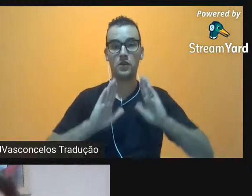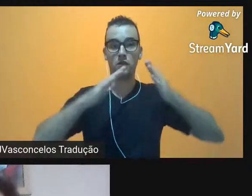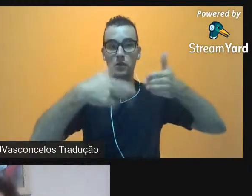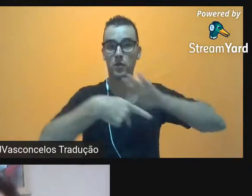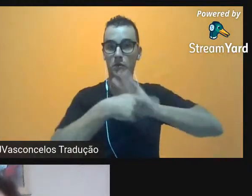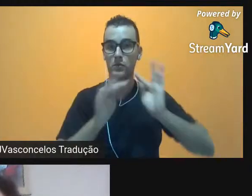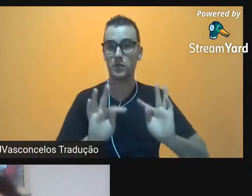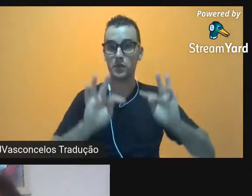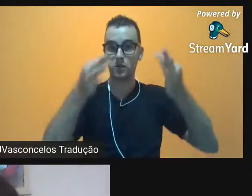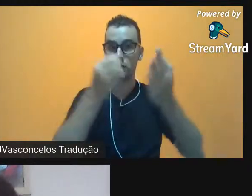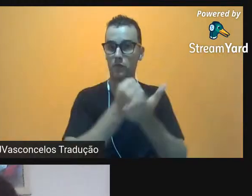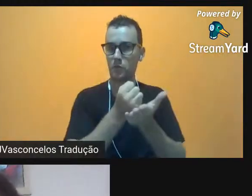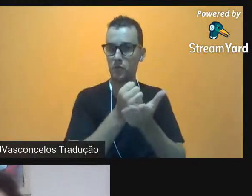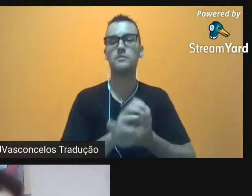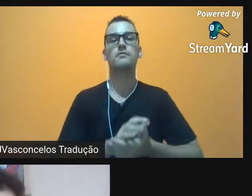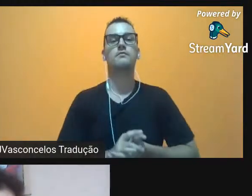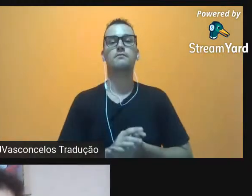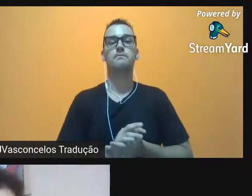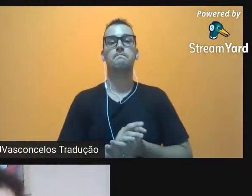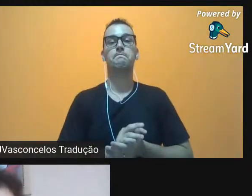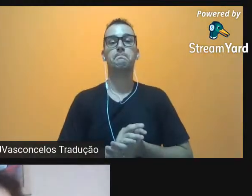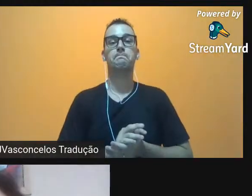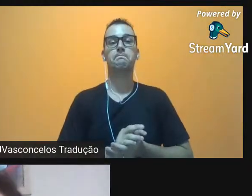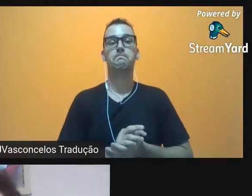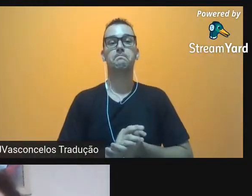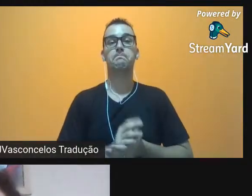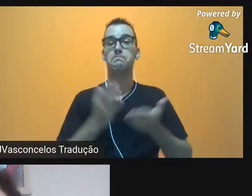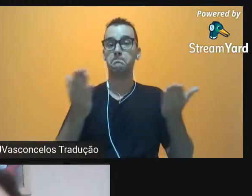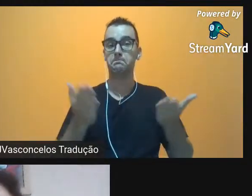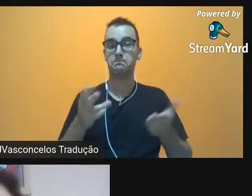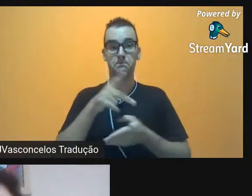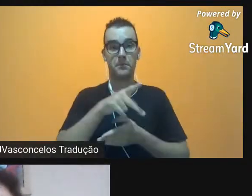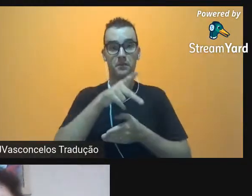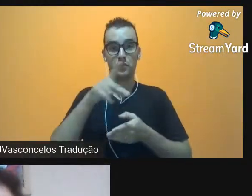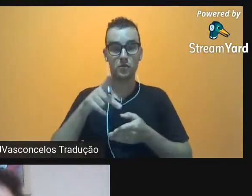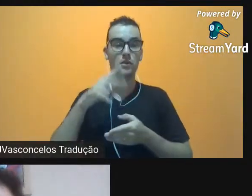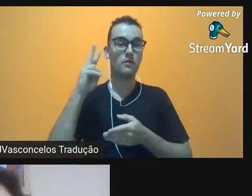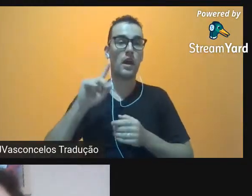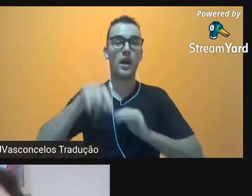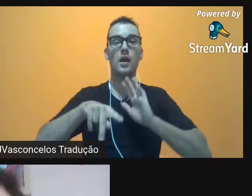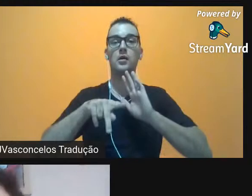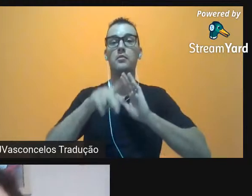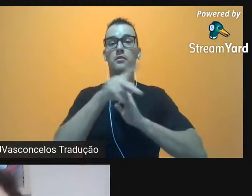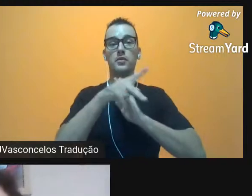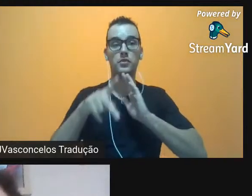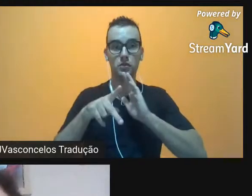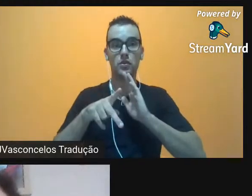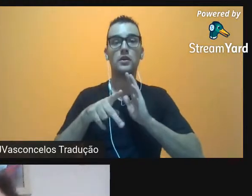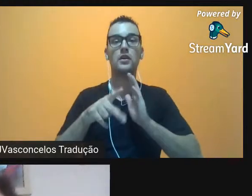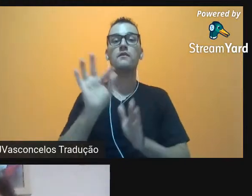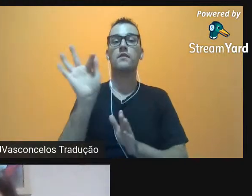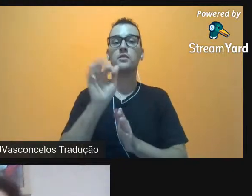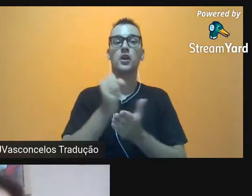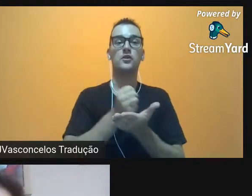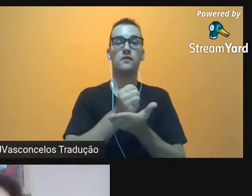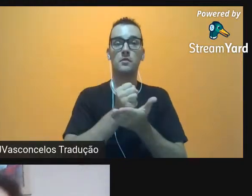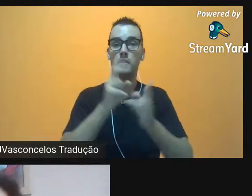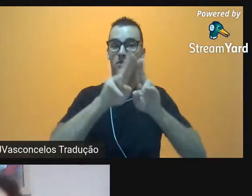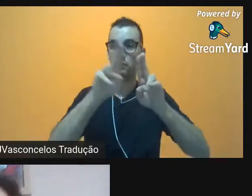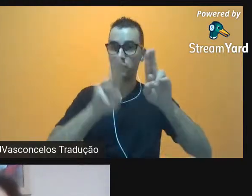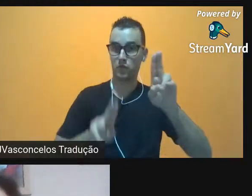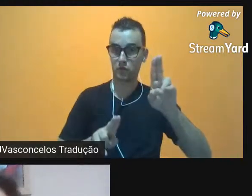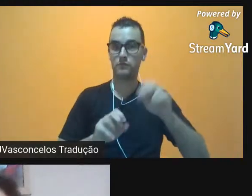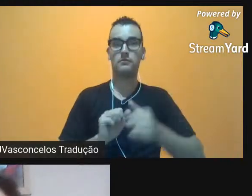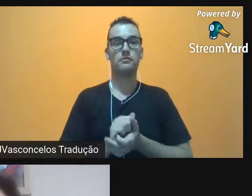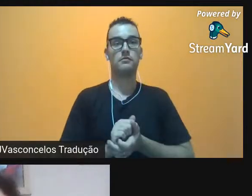tecnologia farmacêutica. Atualmente, é professora associada da Faculdade de Farmácia da Universidade Federal do Rio de Janeiro, onde